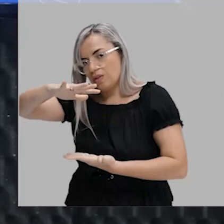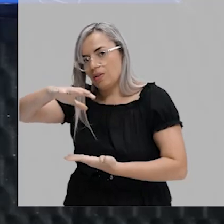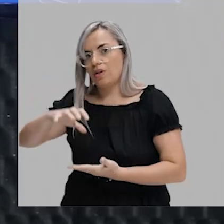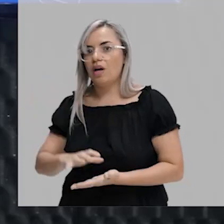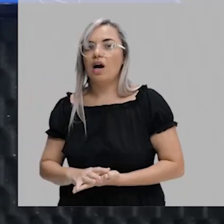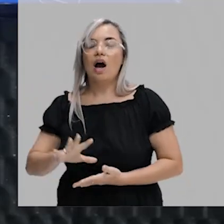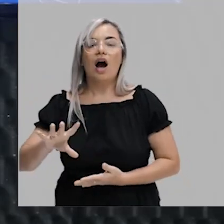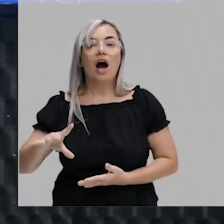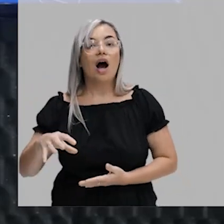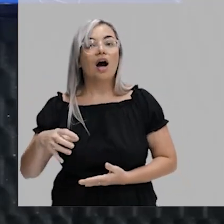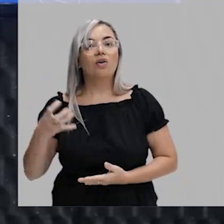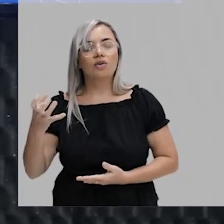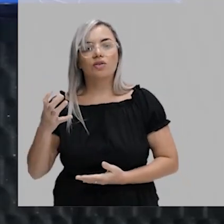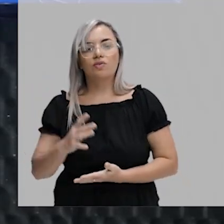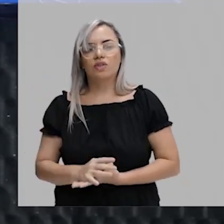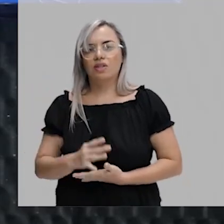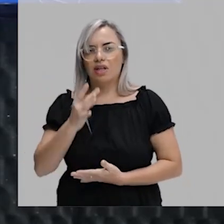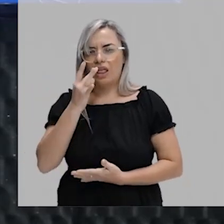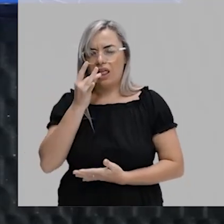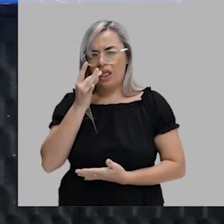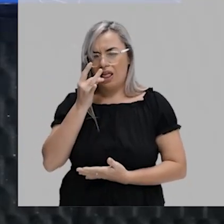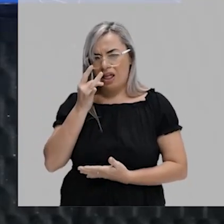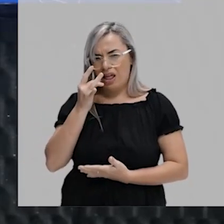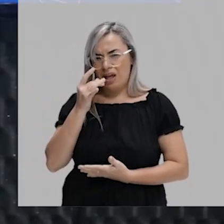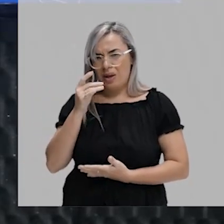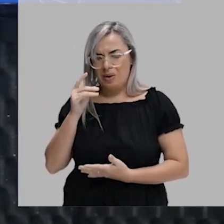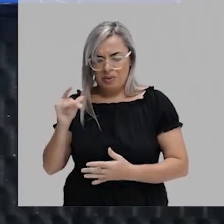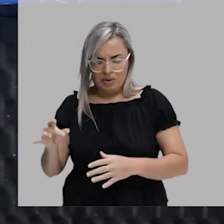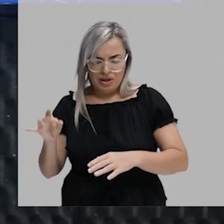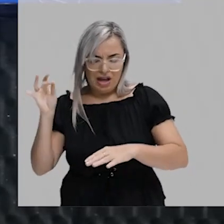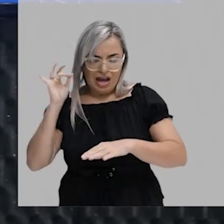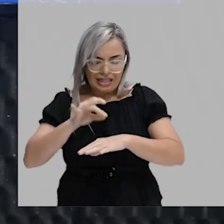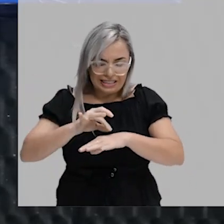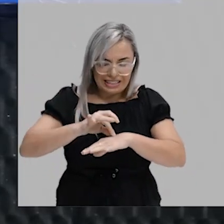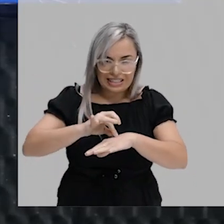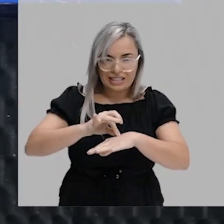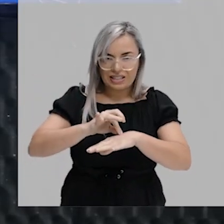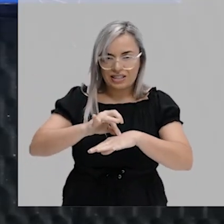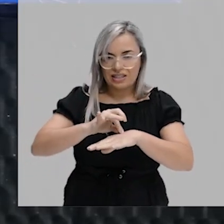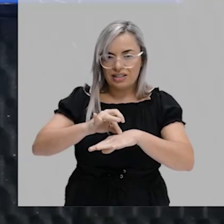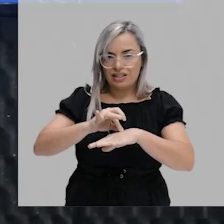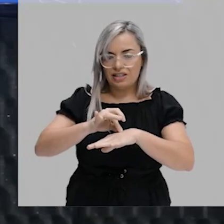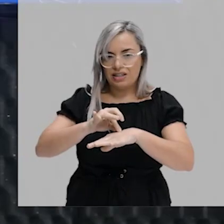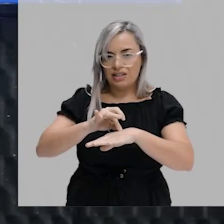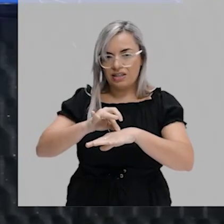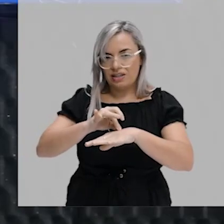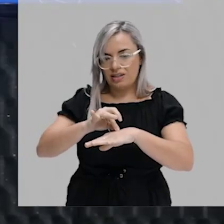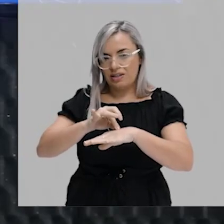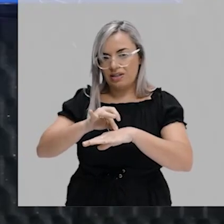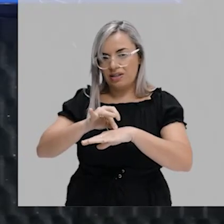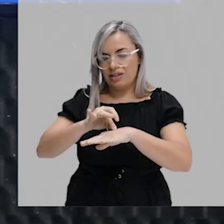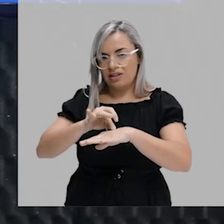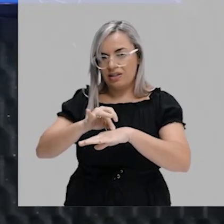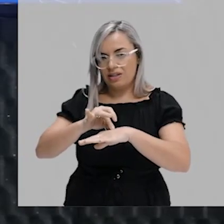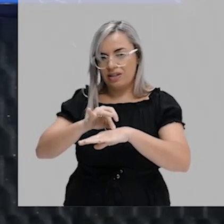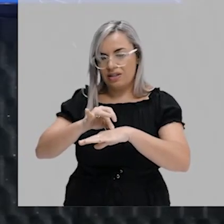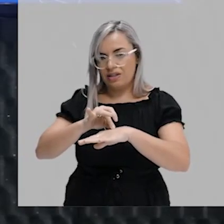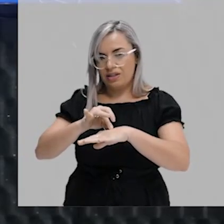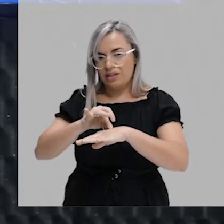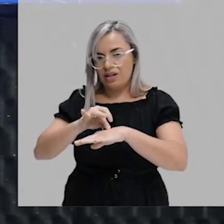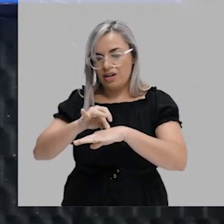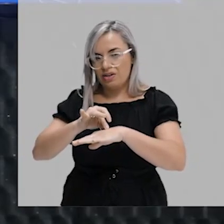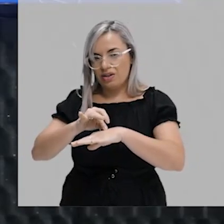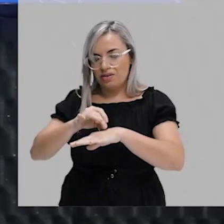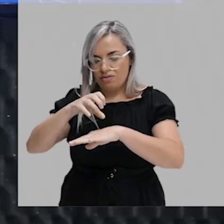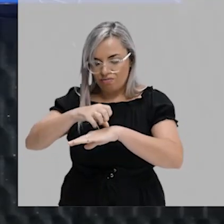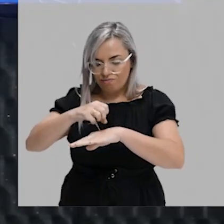sal na carne. Quando você joga sal na carne, o sal ele vai puxar a água da carne, das células